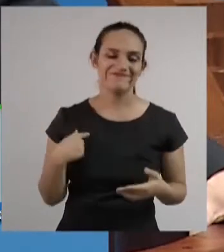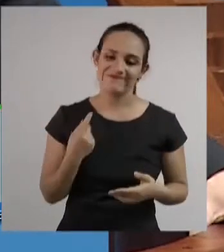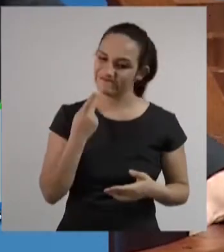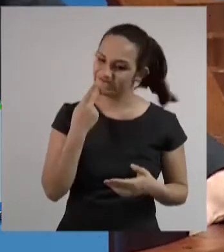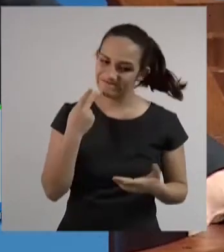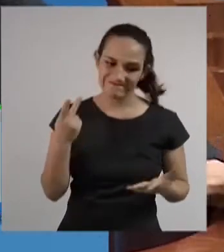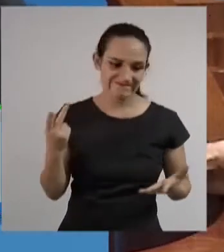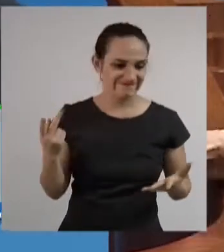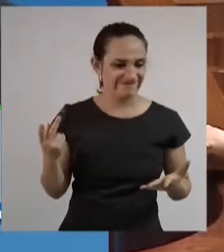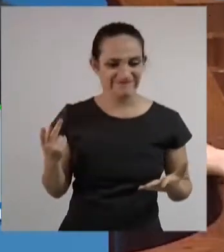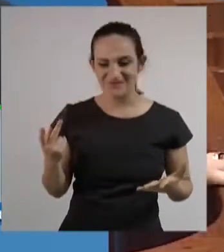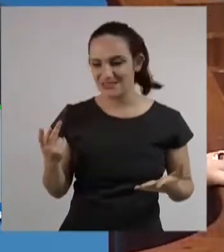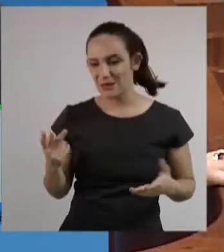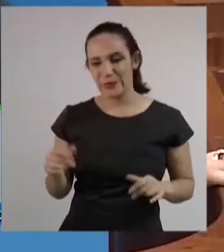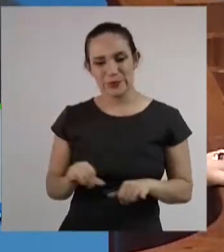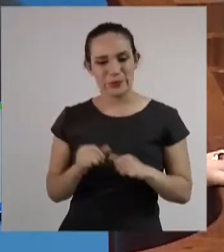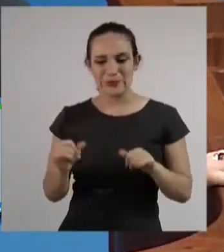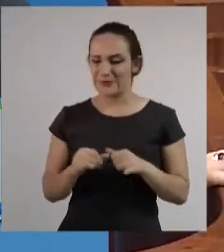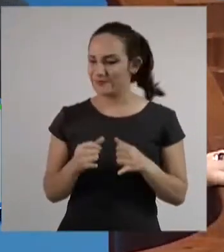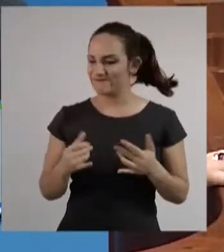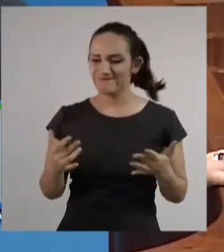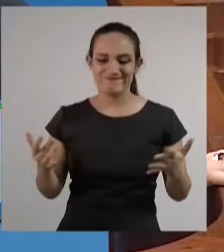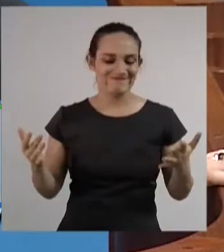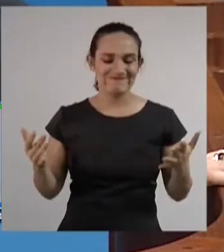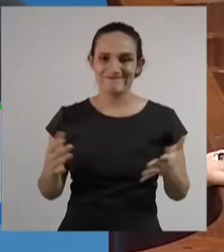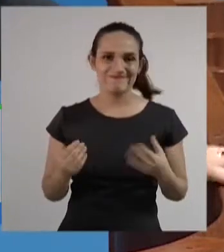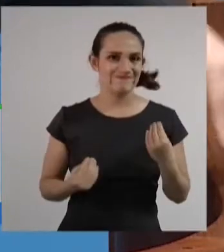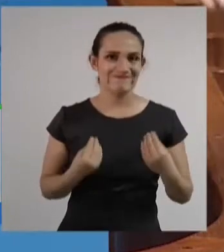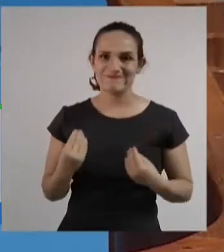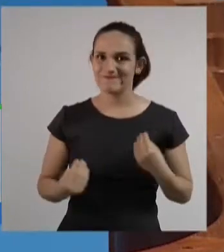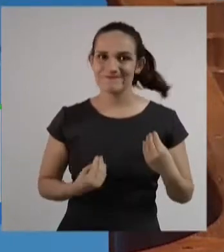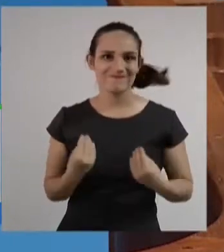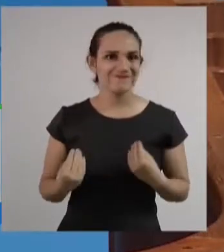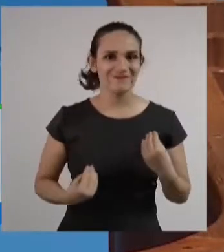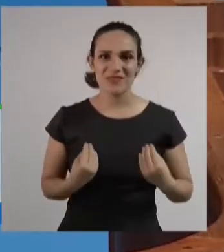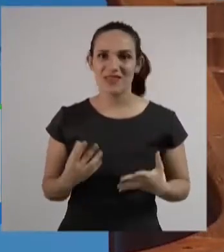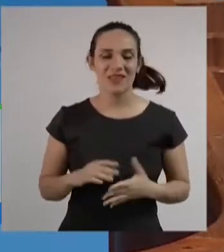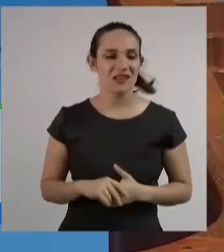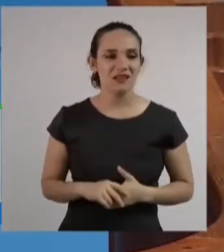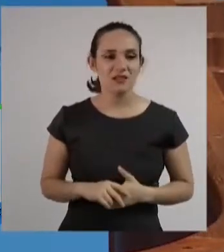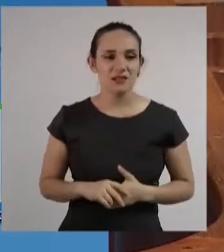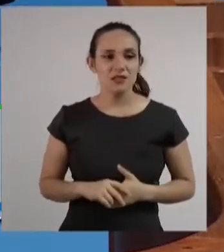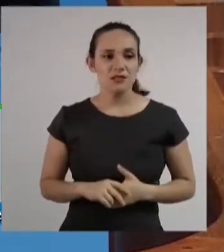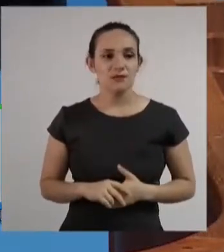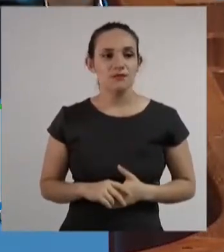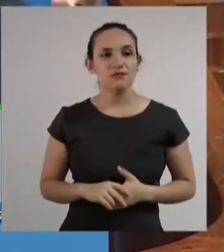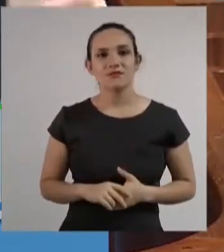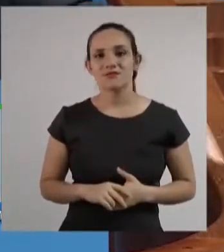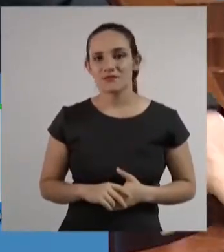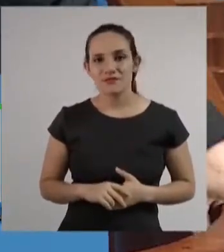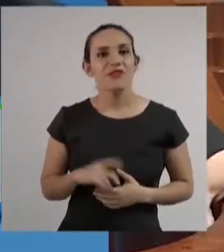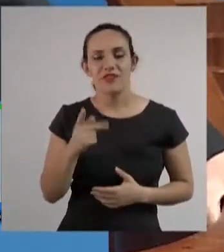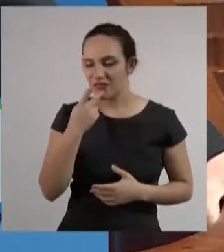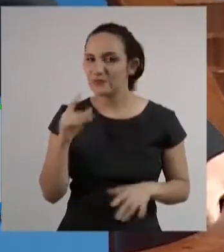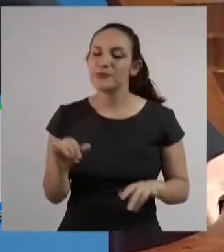a imprudência que cometeu ou a besteira que